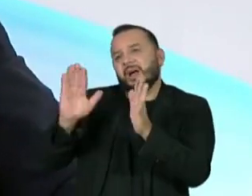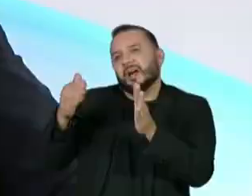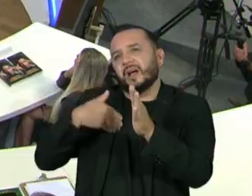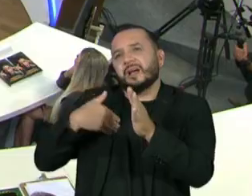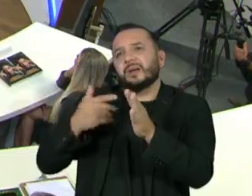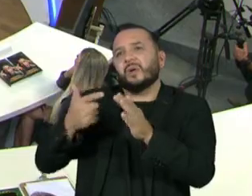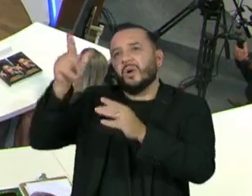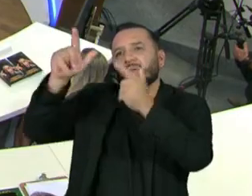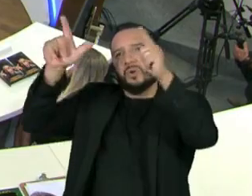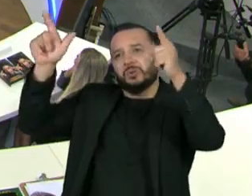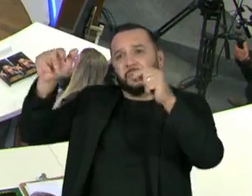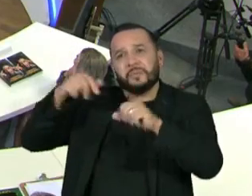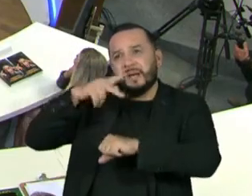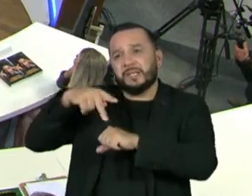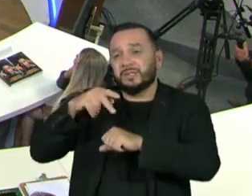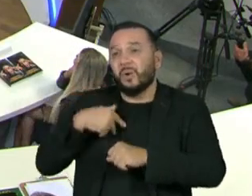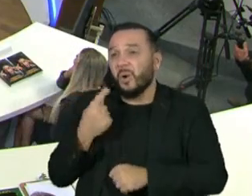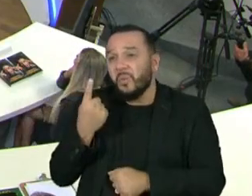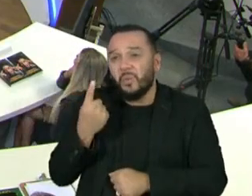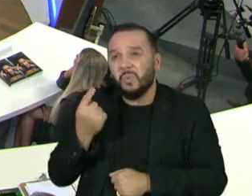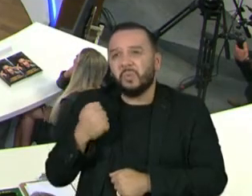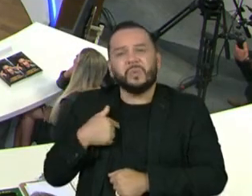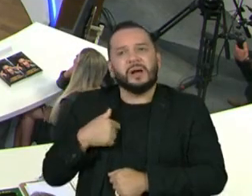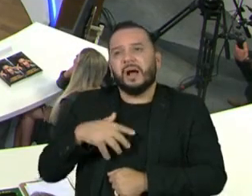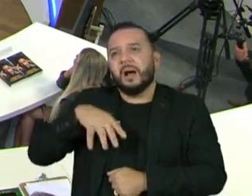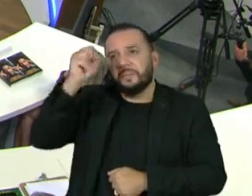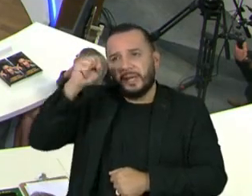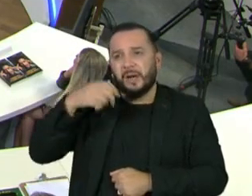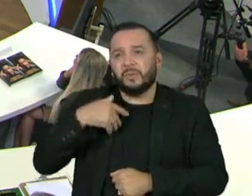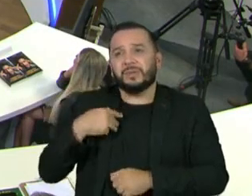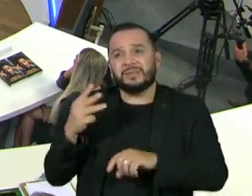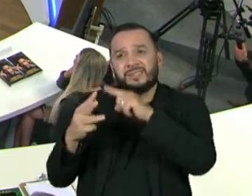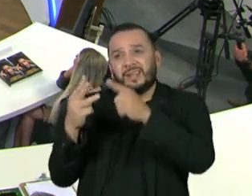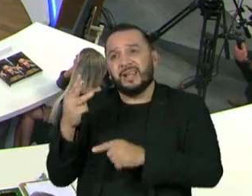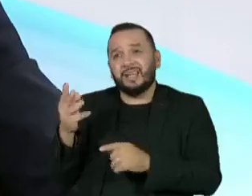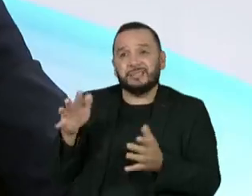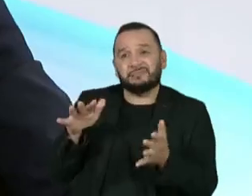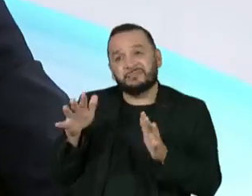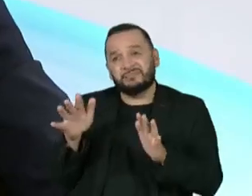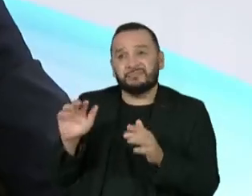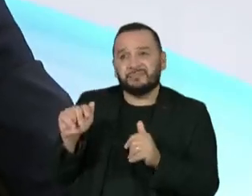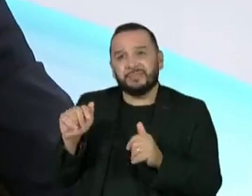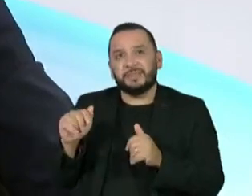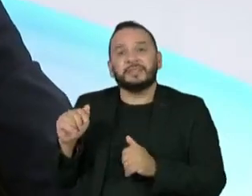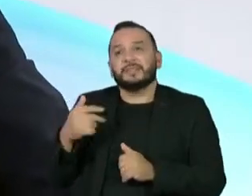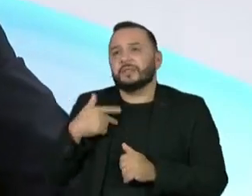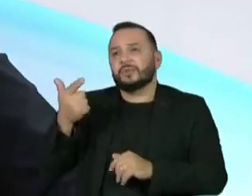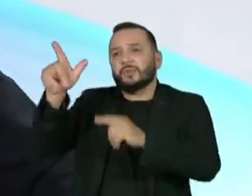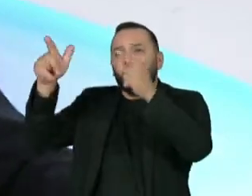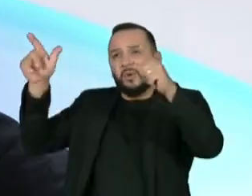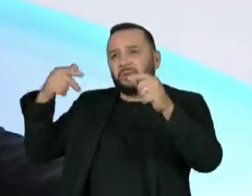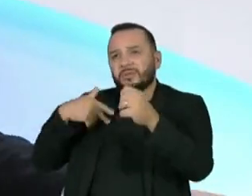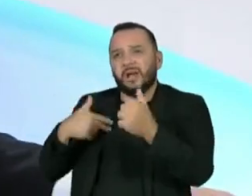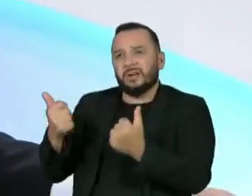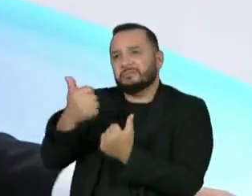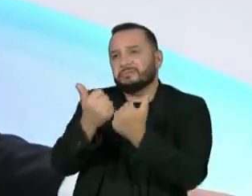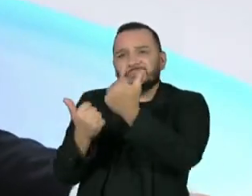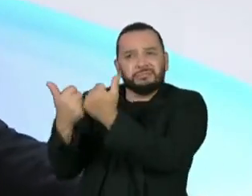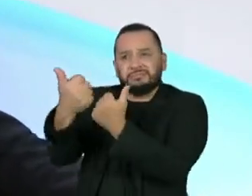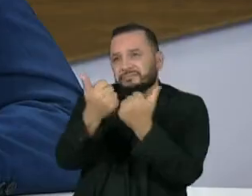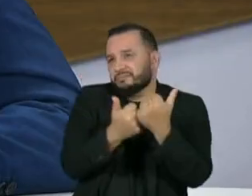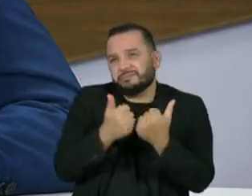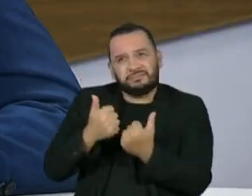um era campeão, só um, três desciam e os outros andavam a rodar de clube de seis em seis meses. Agora,